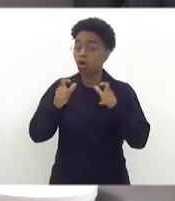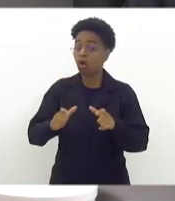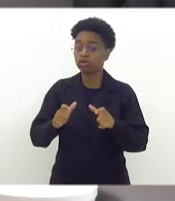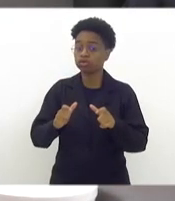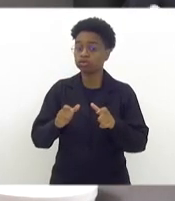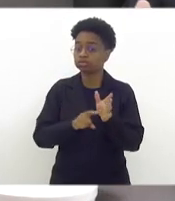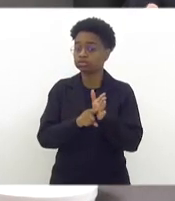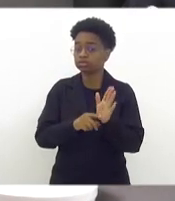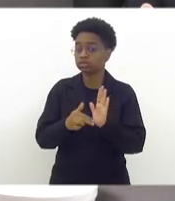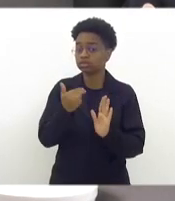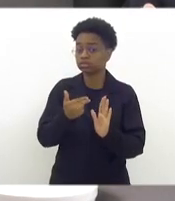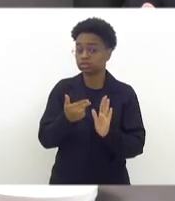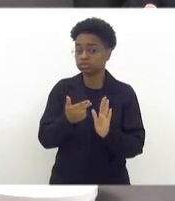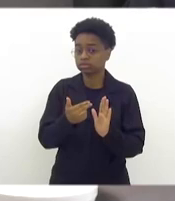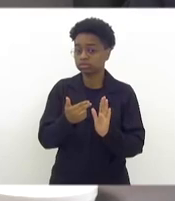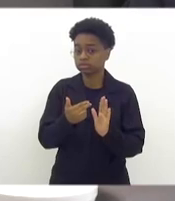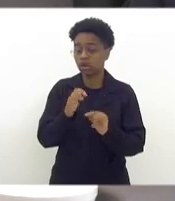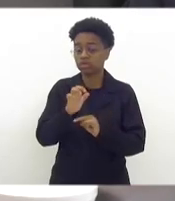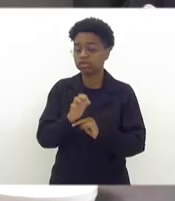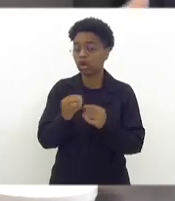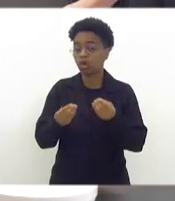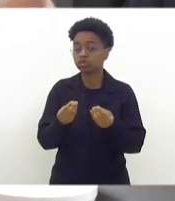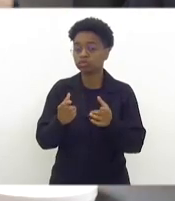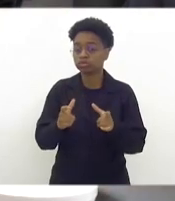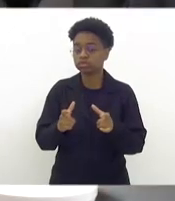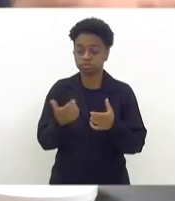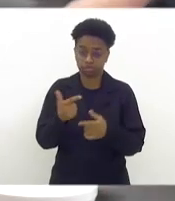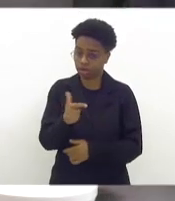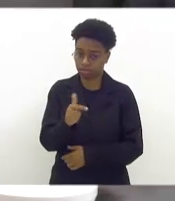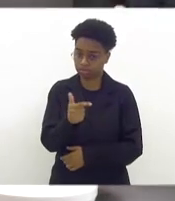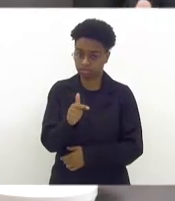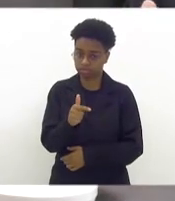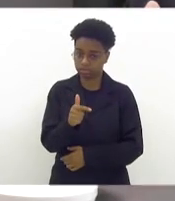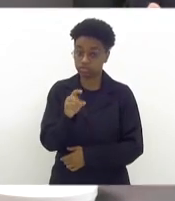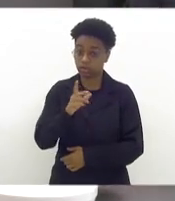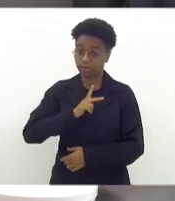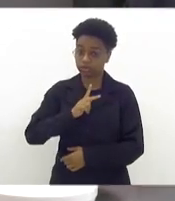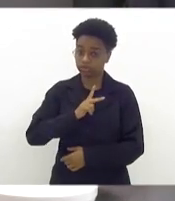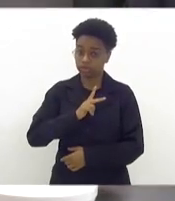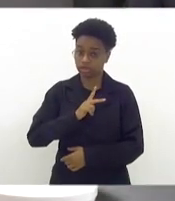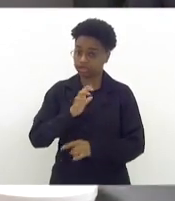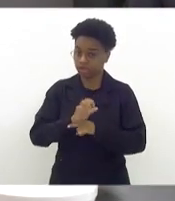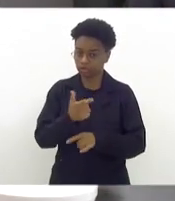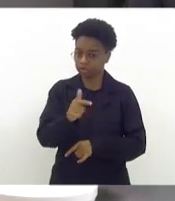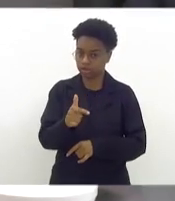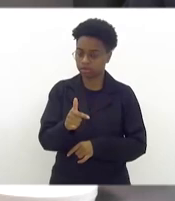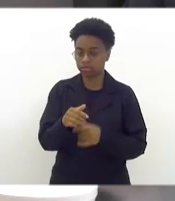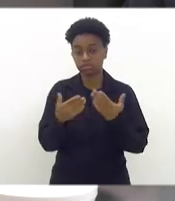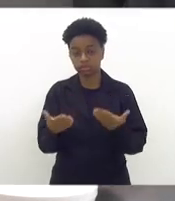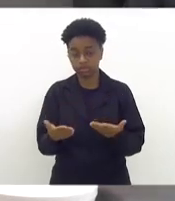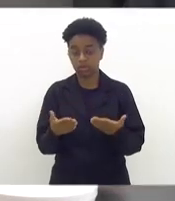autópsia por conta do Estado? Em lugar nenhum. Né? Você tem autópsias privadas. Então, o mérito